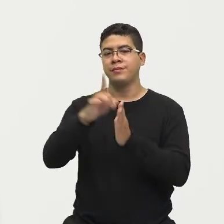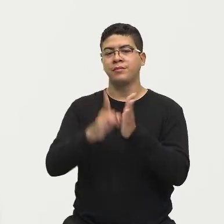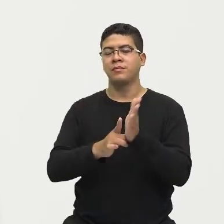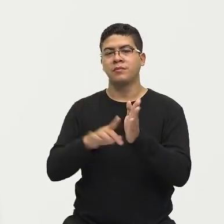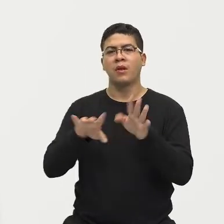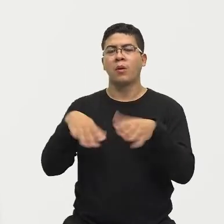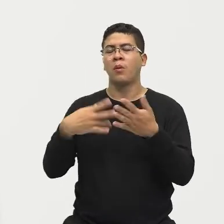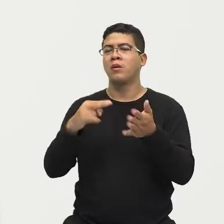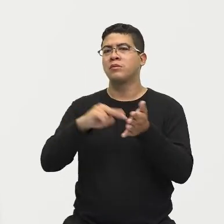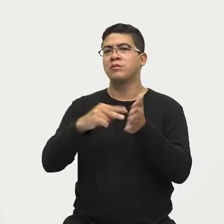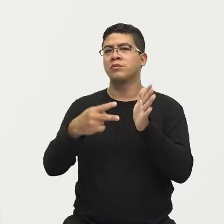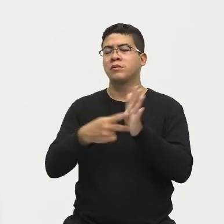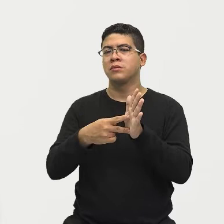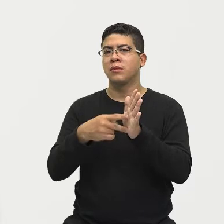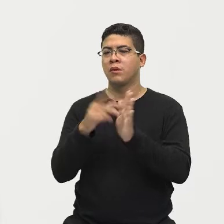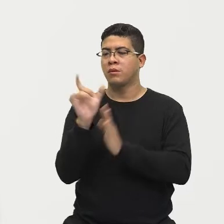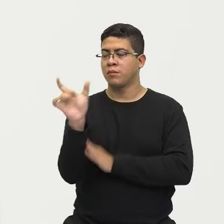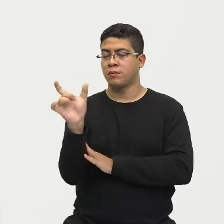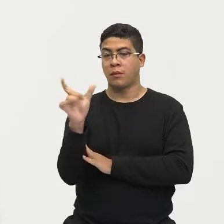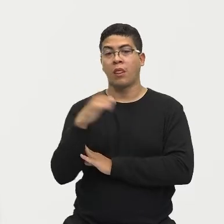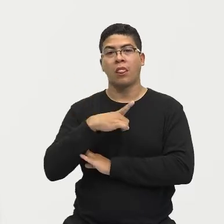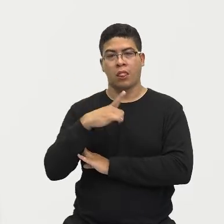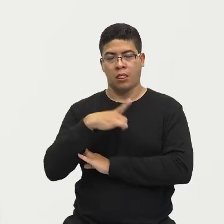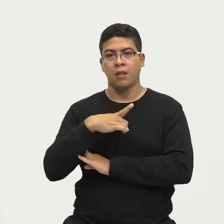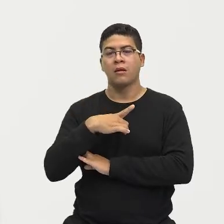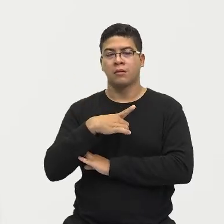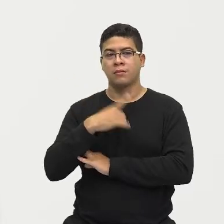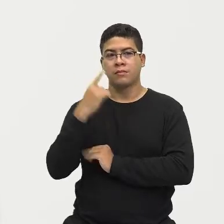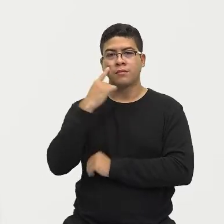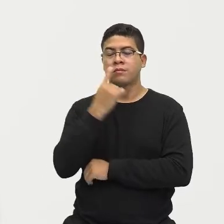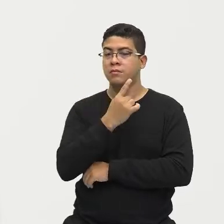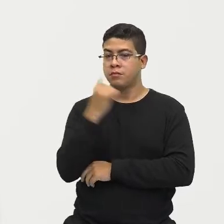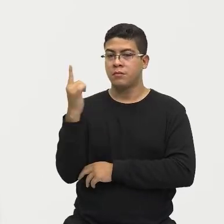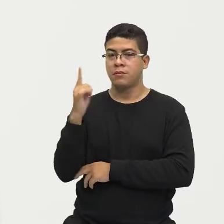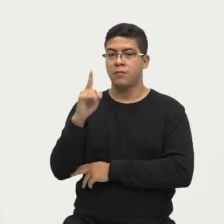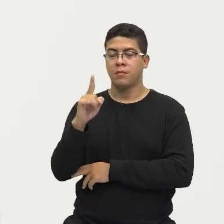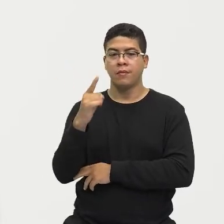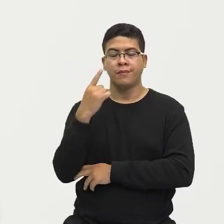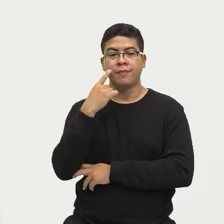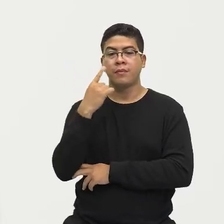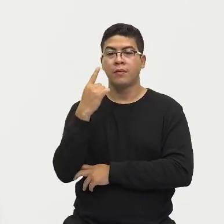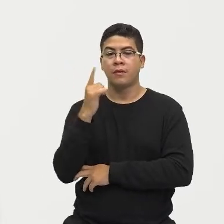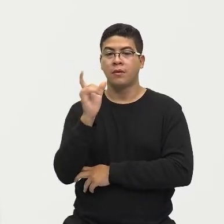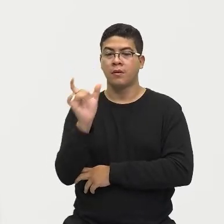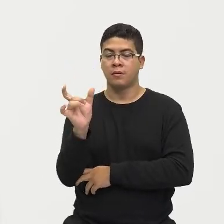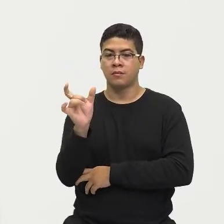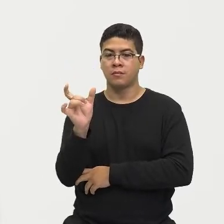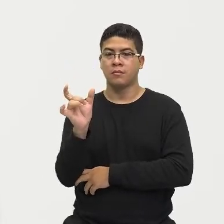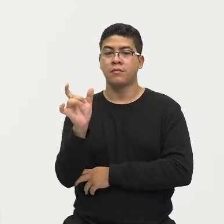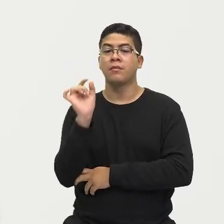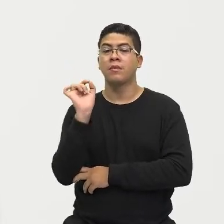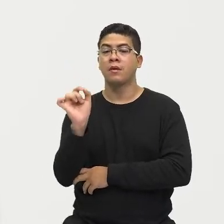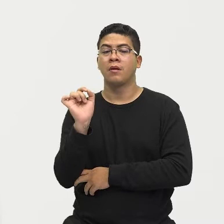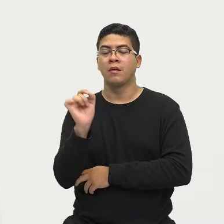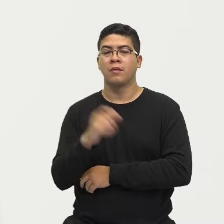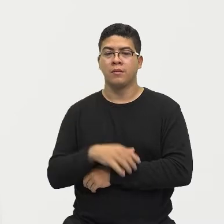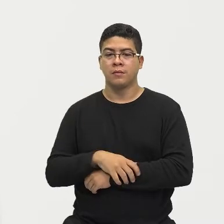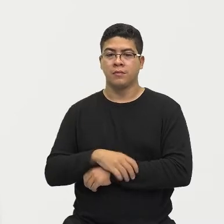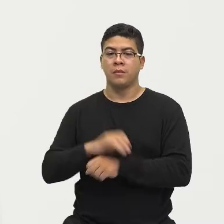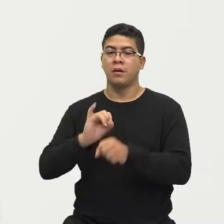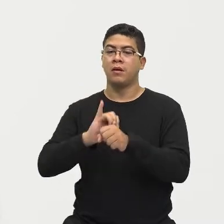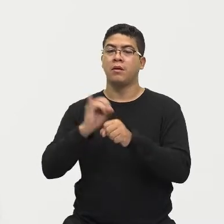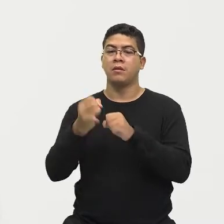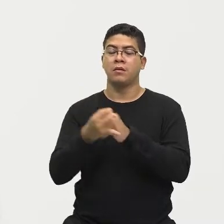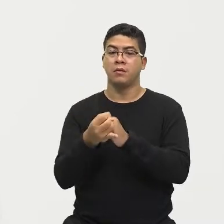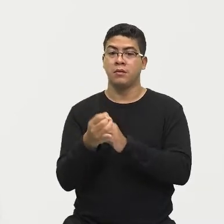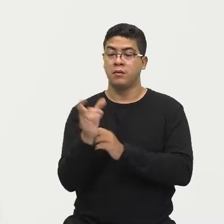palavra. Primeiro que ele vem do latim, né? Já sabemos aqui, tem informação. Pode ser o quê? Adjetivo de dois